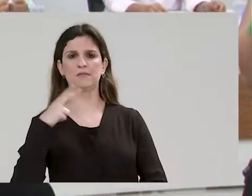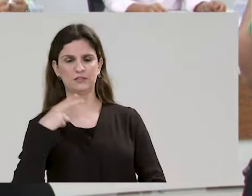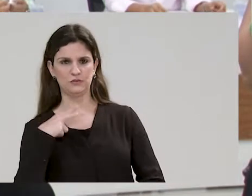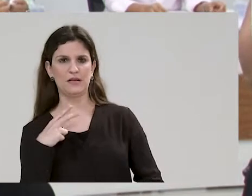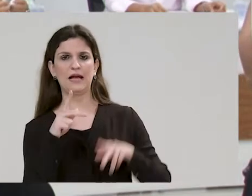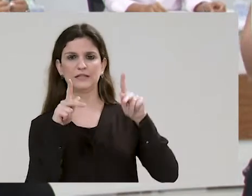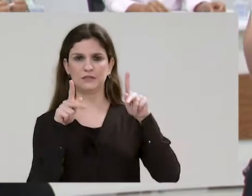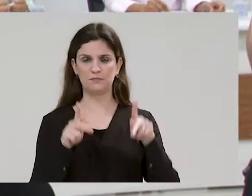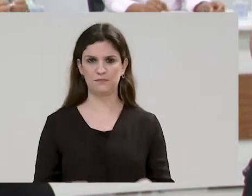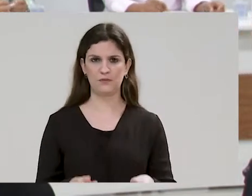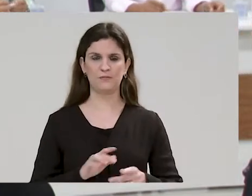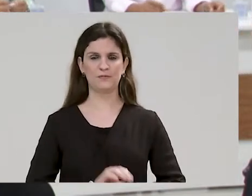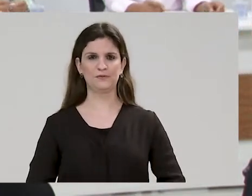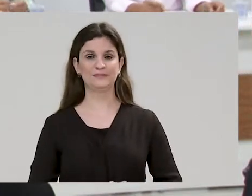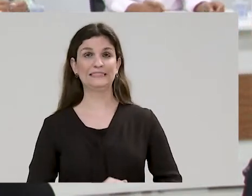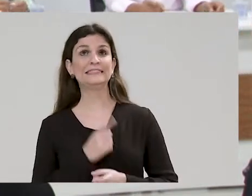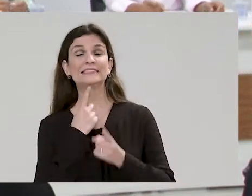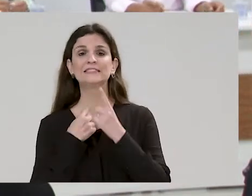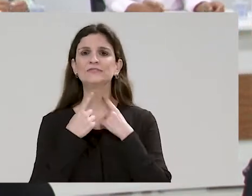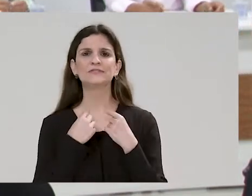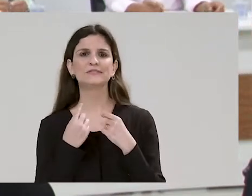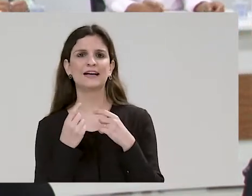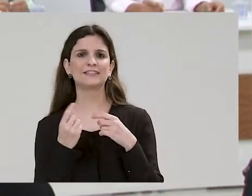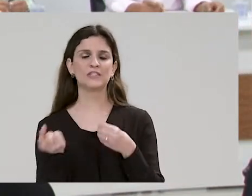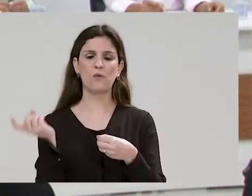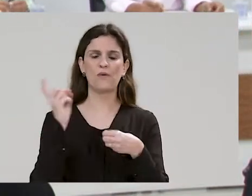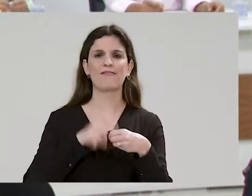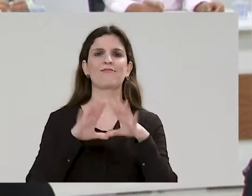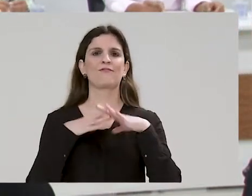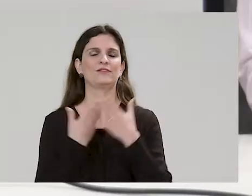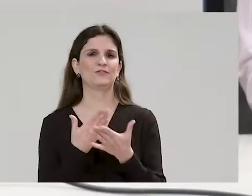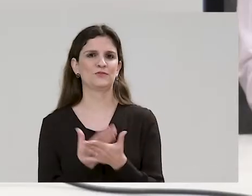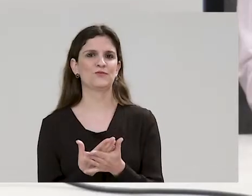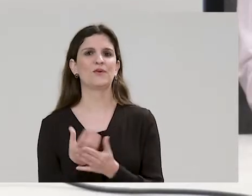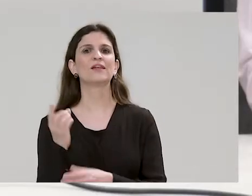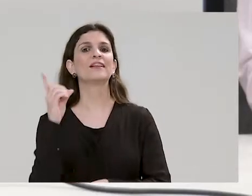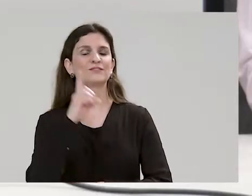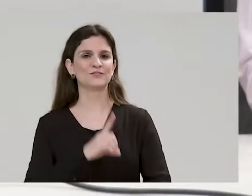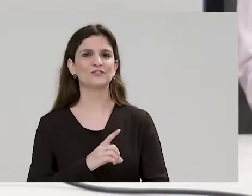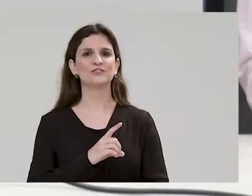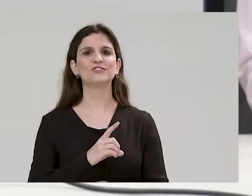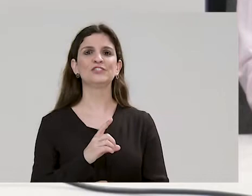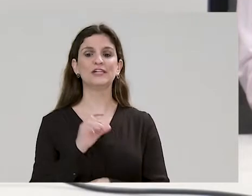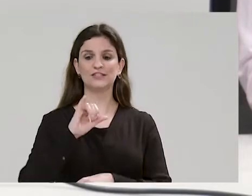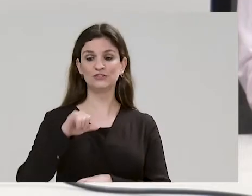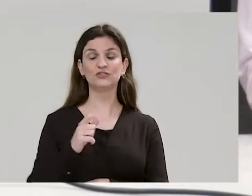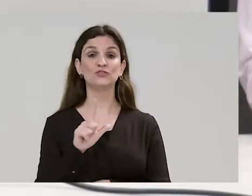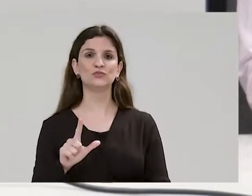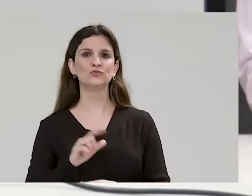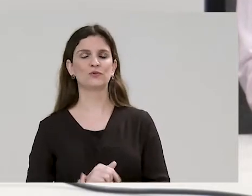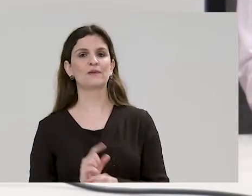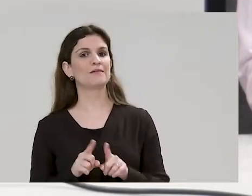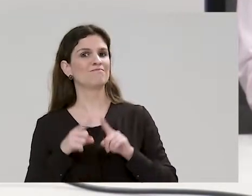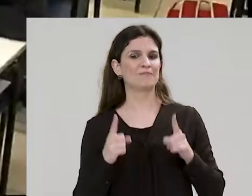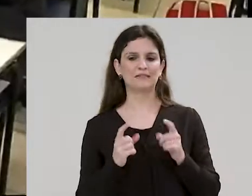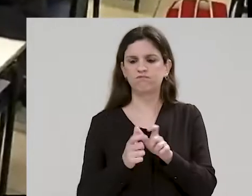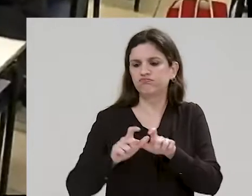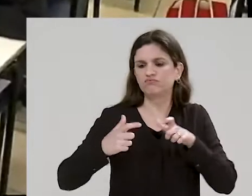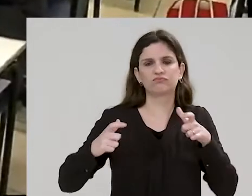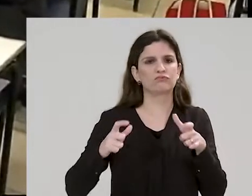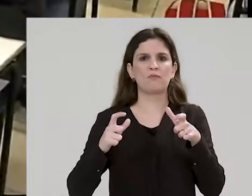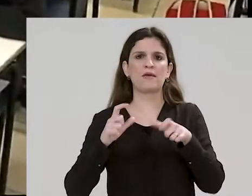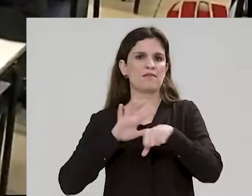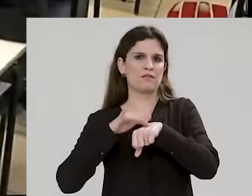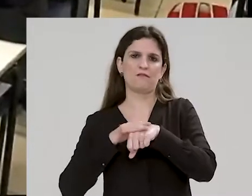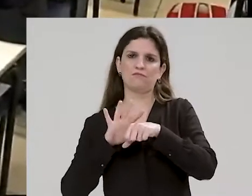representantes das escolas particulares e públicas. A expectativa era que o retorno ocorresse no dia 1º de julho.